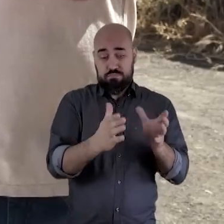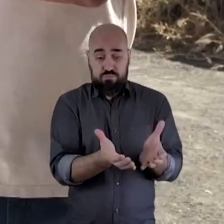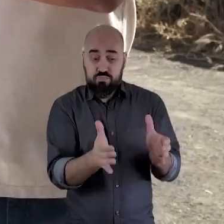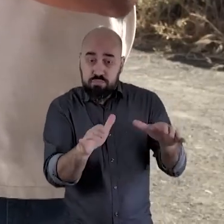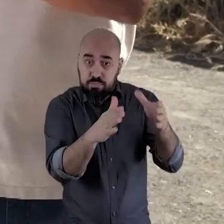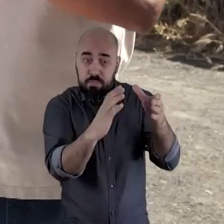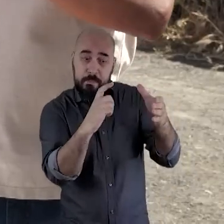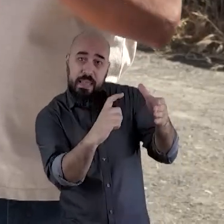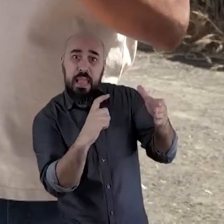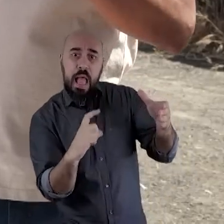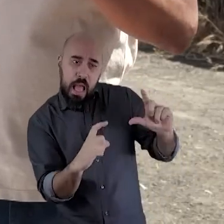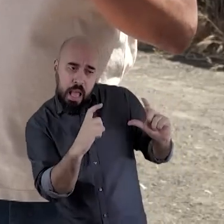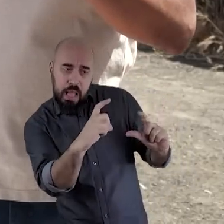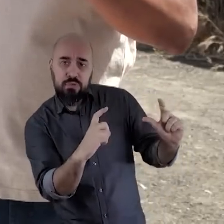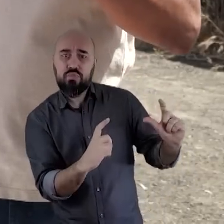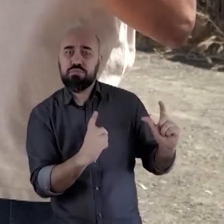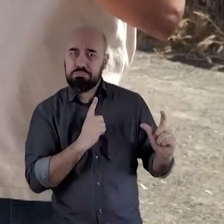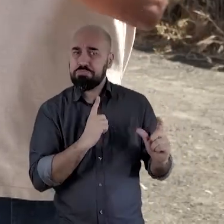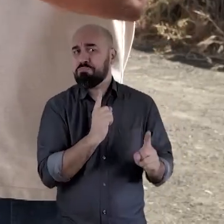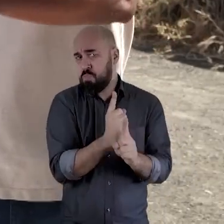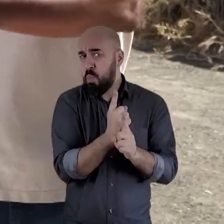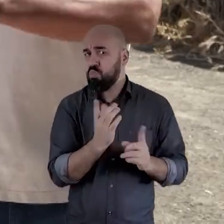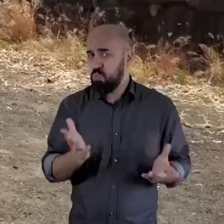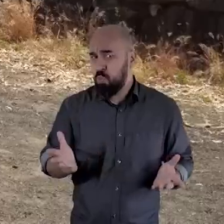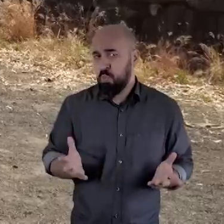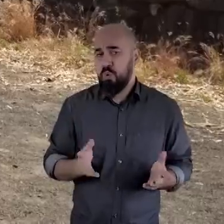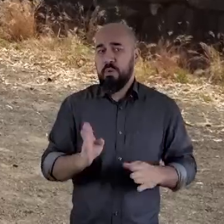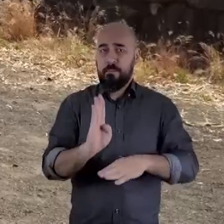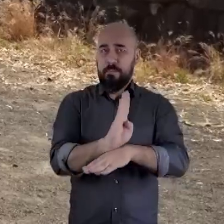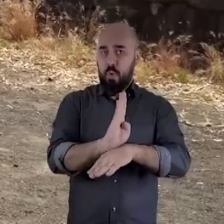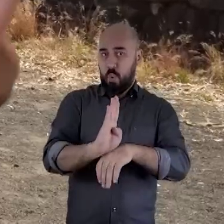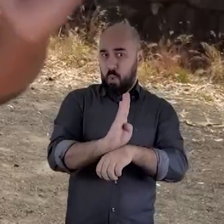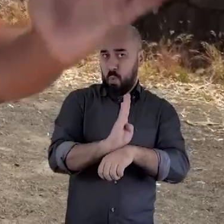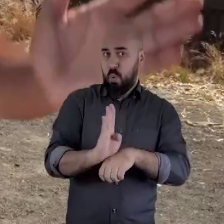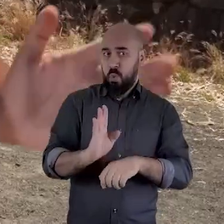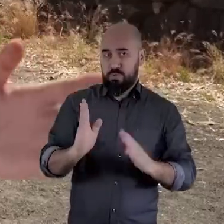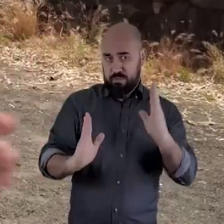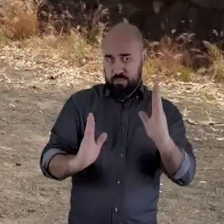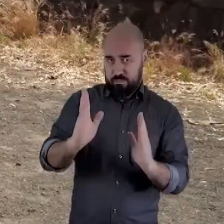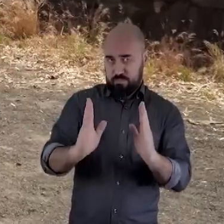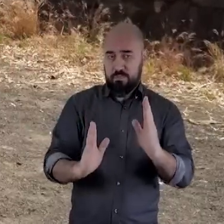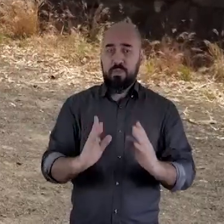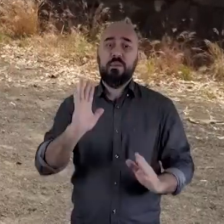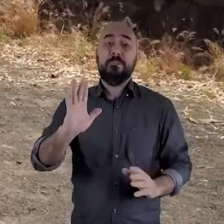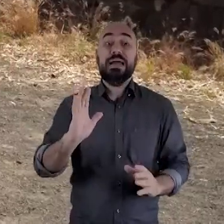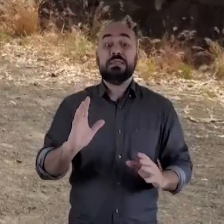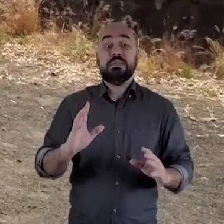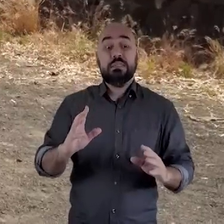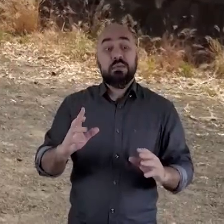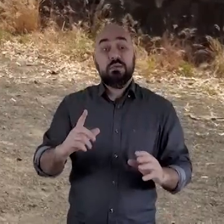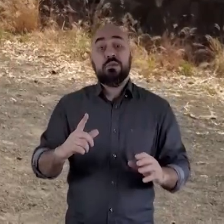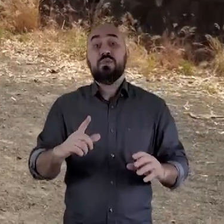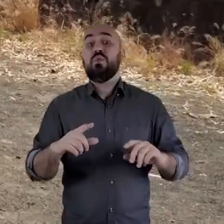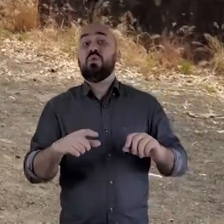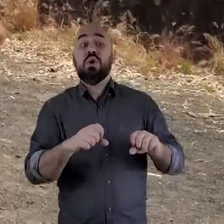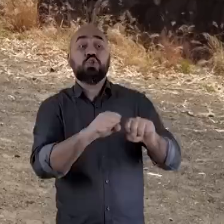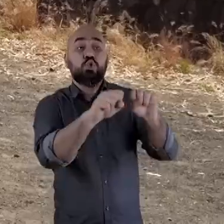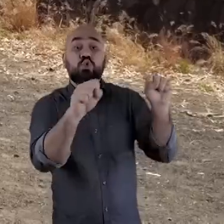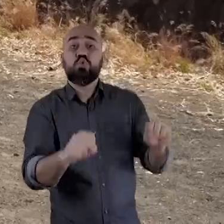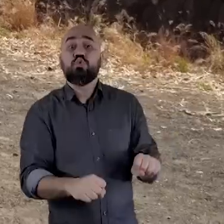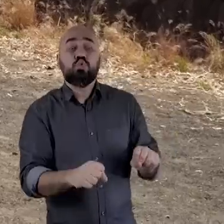humana aqui no período do bronze, como eu mencionei para vocês, um assentamento. Porém, as estruturas que você vai ver aqui, aquilo que a arqueologia